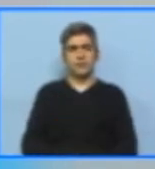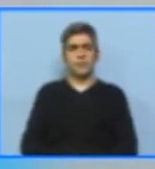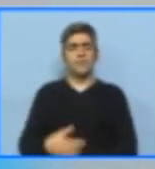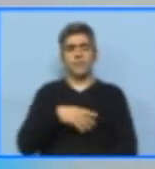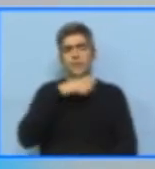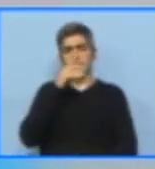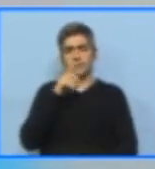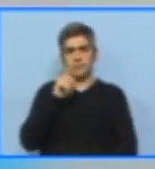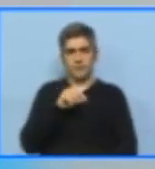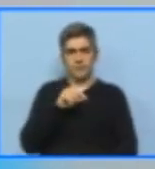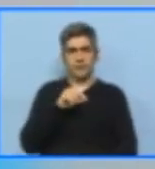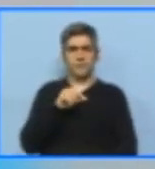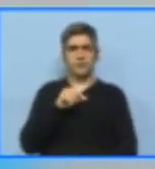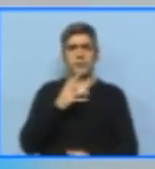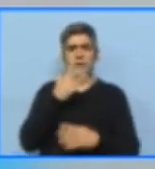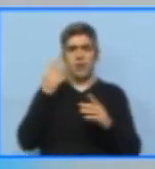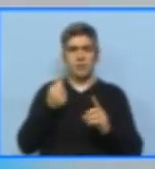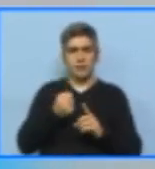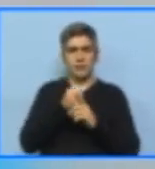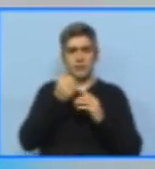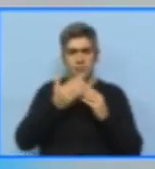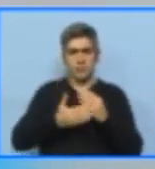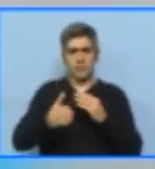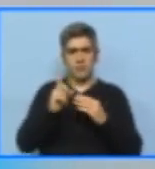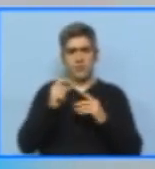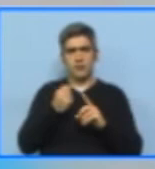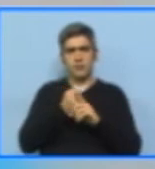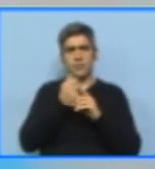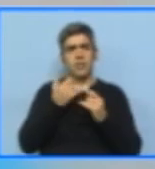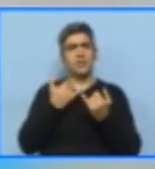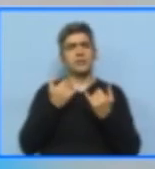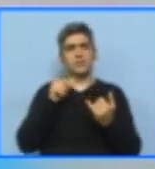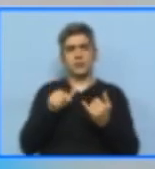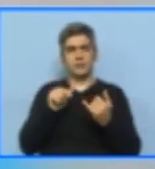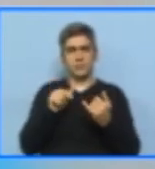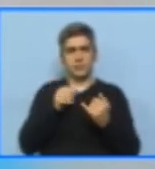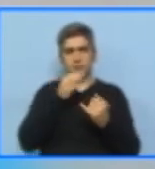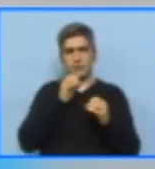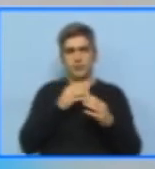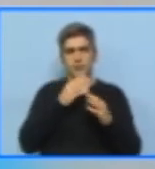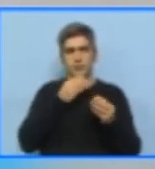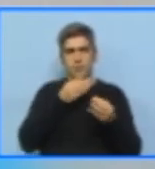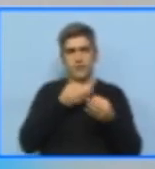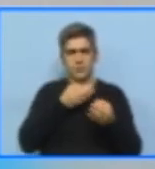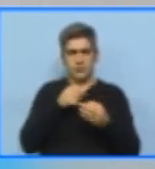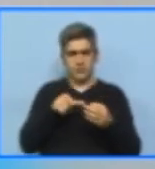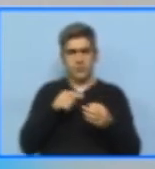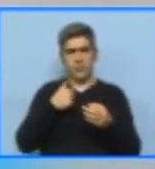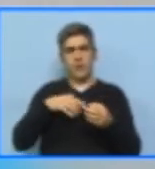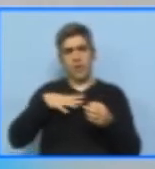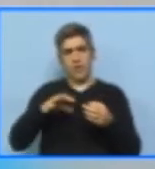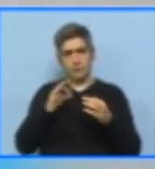que nós estamos... o grande desafio que temos pela frente agora é o desafio do digital, como falávamos no início da conversa. E nós